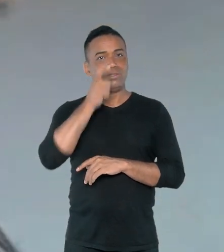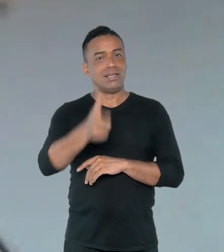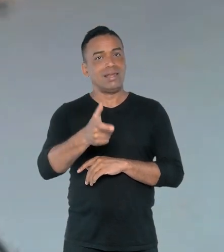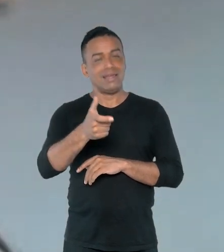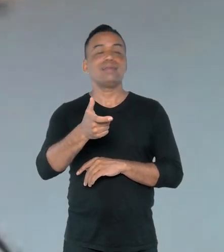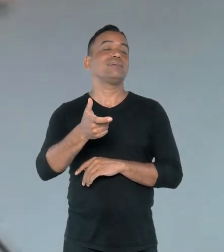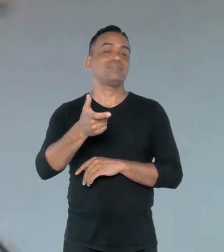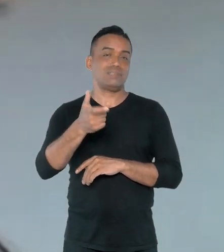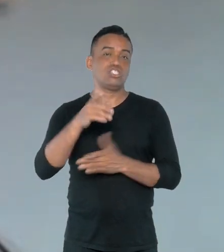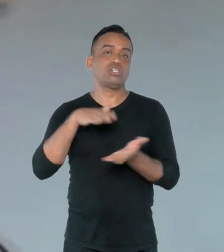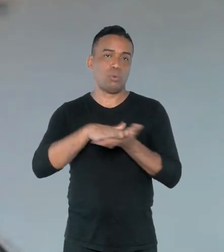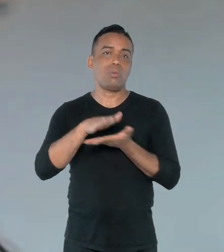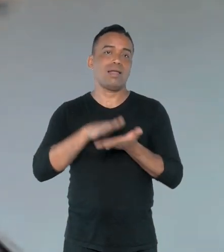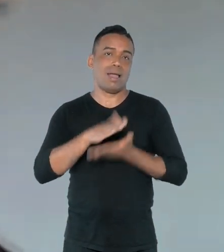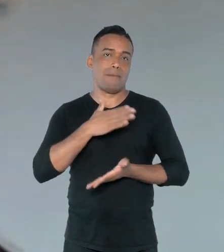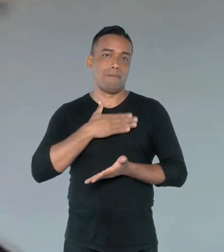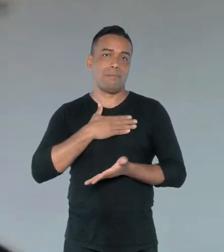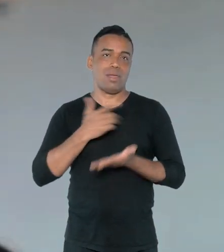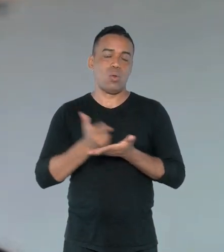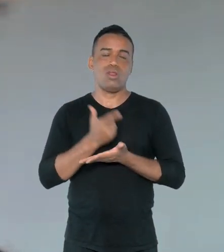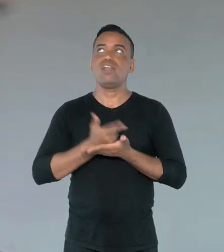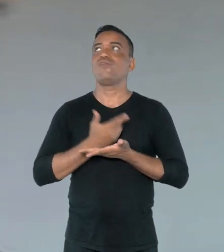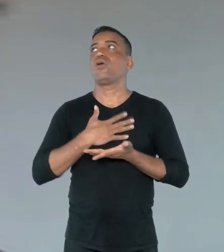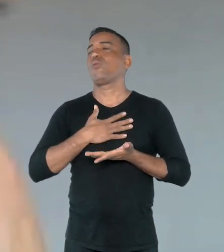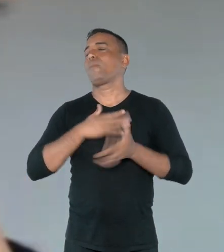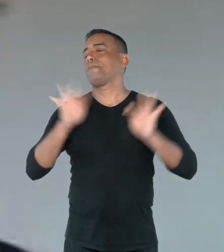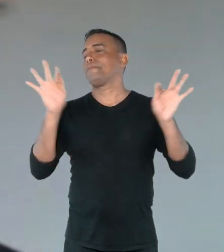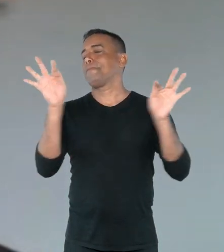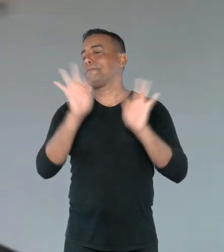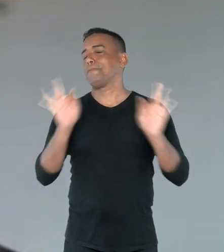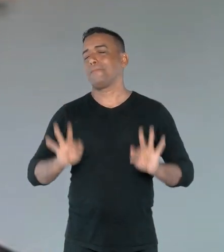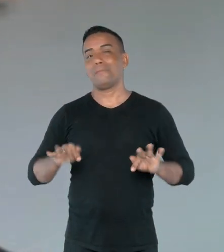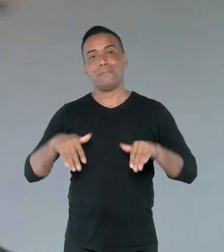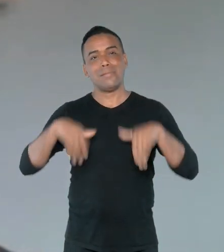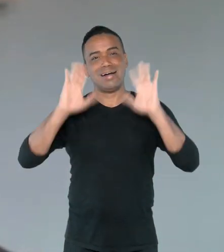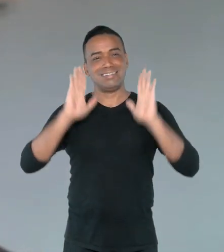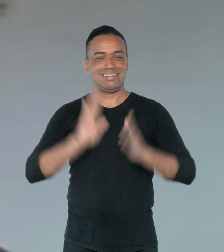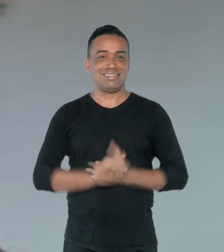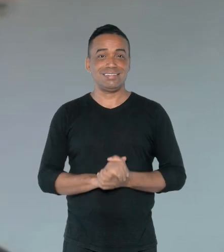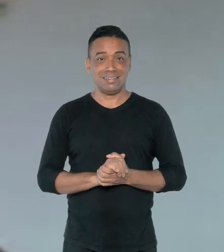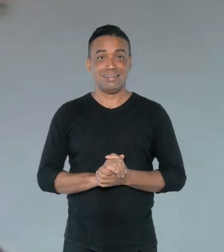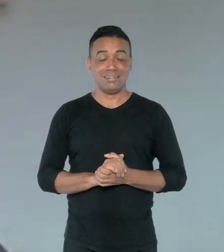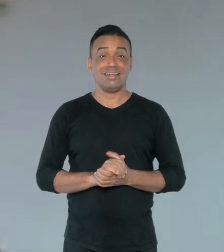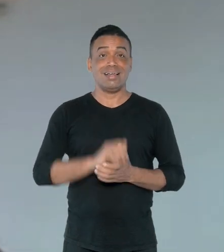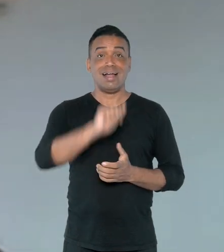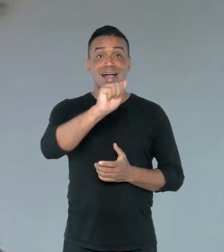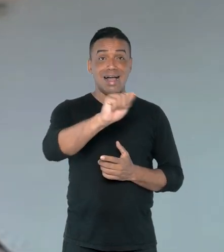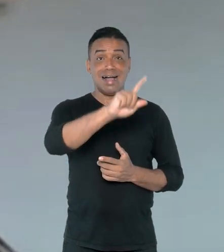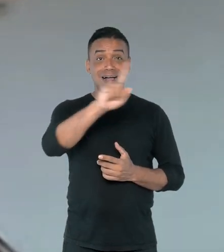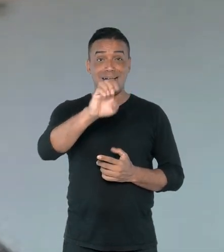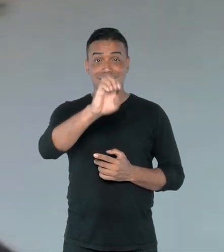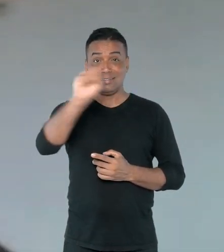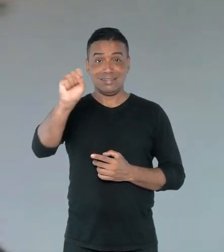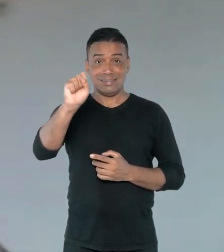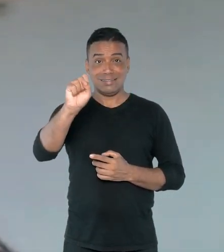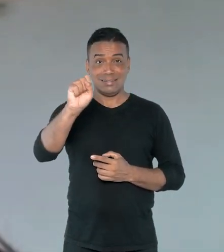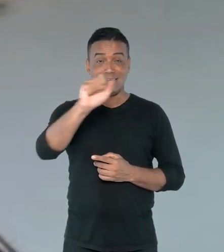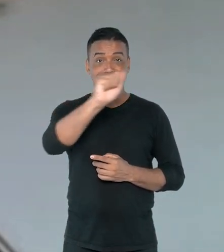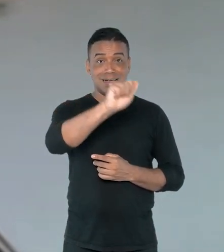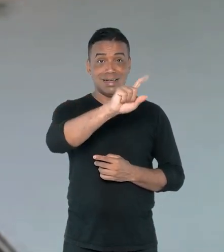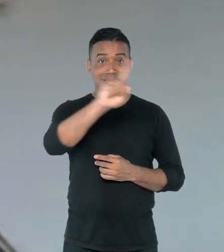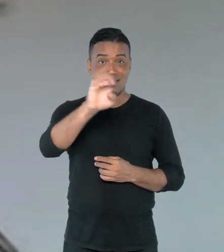de fazer a publicação, e eu fiquei muito feliz. Então, a editora Ases, ela é portuguesa,